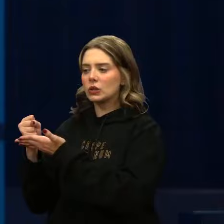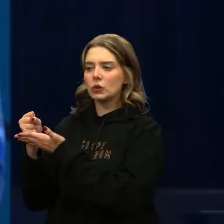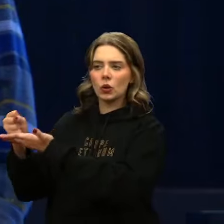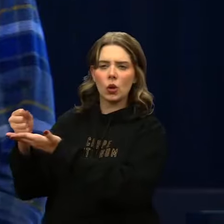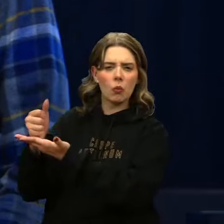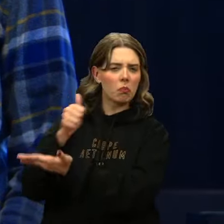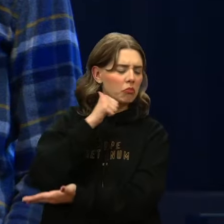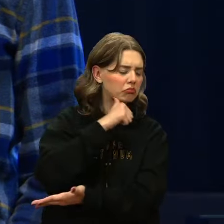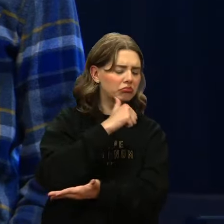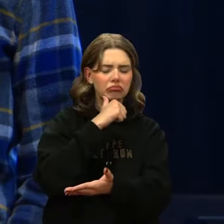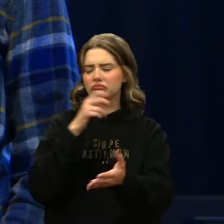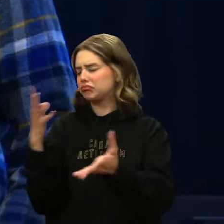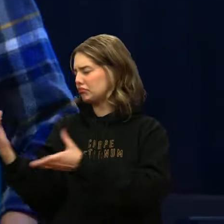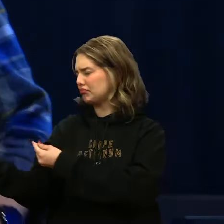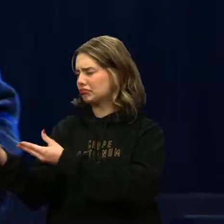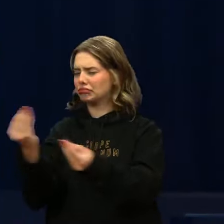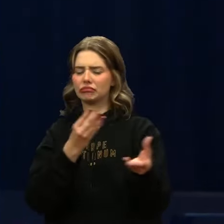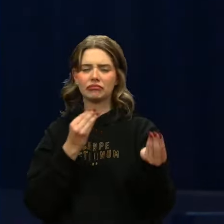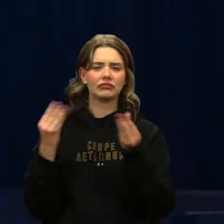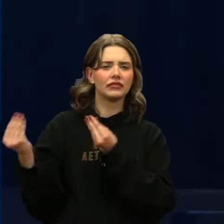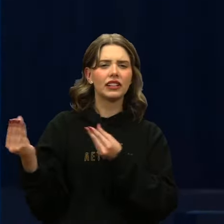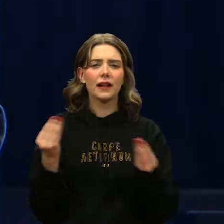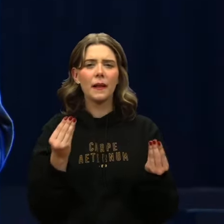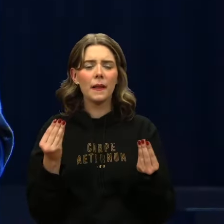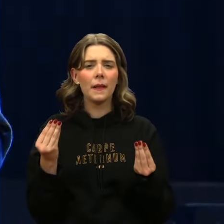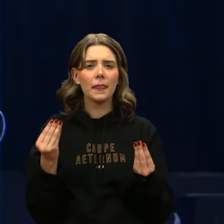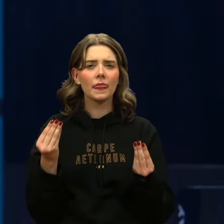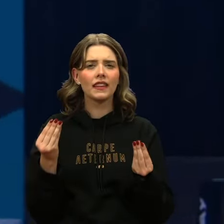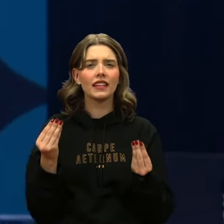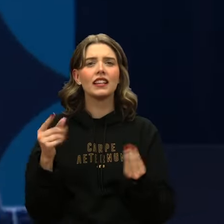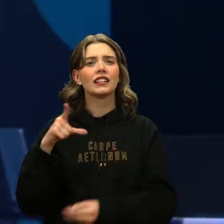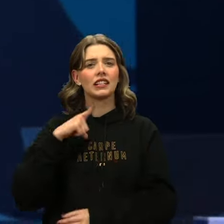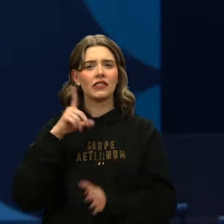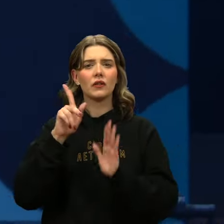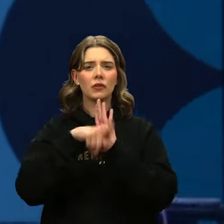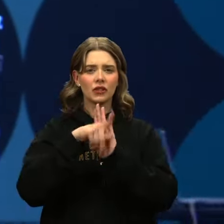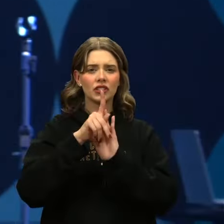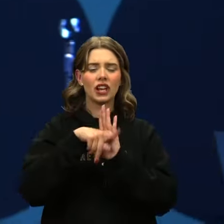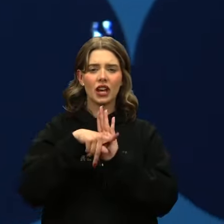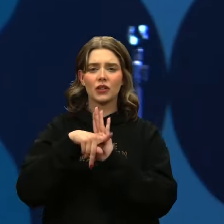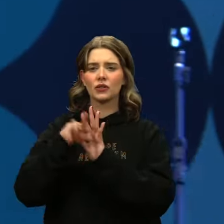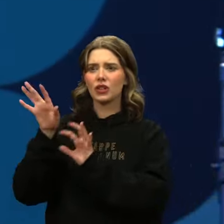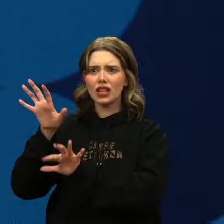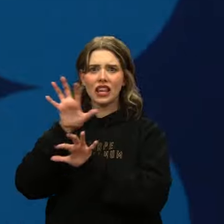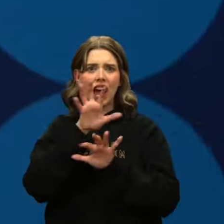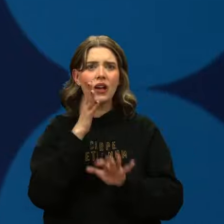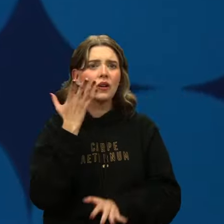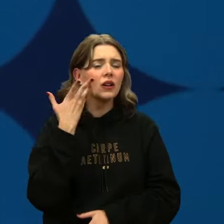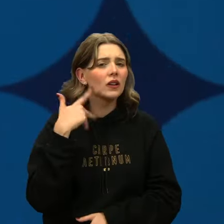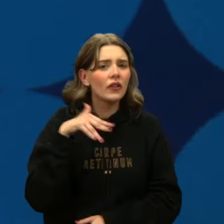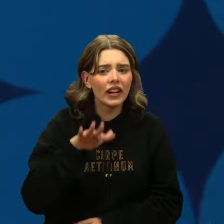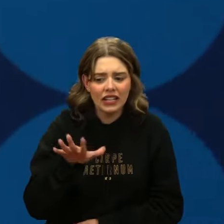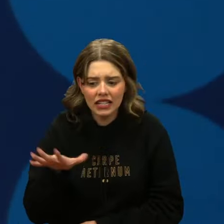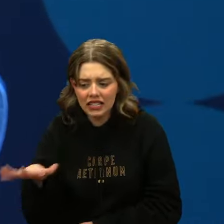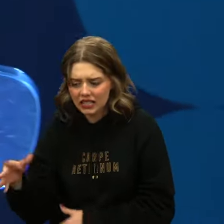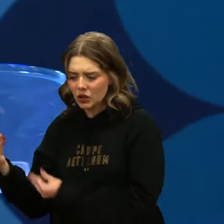já resgatou. Ele está fazendo projetos sociais com as crianças, mandando comida para elas aos